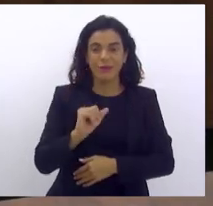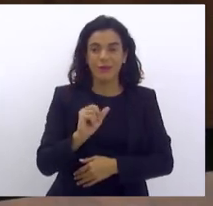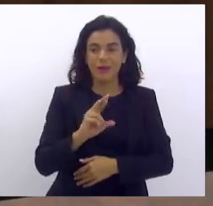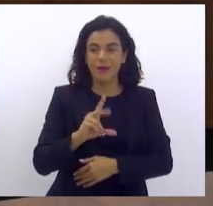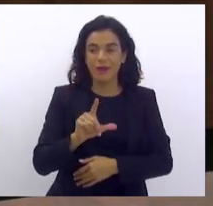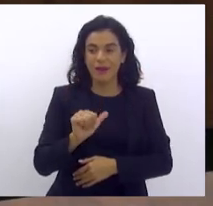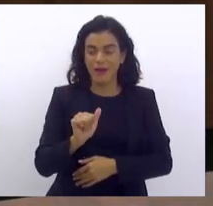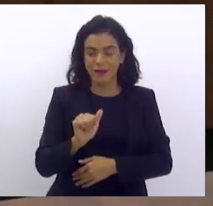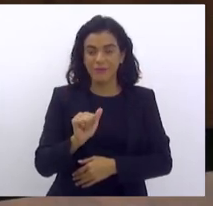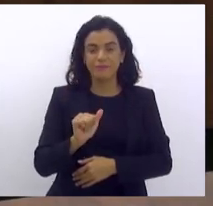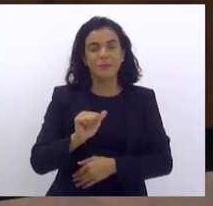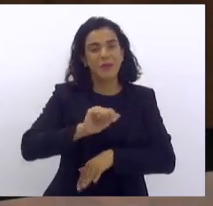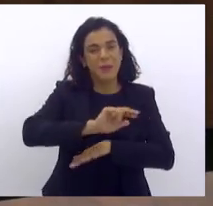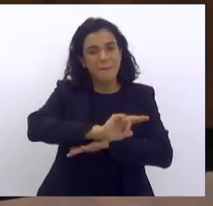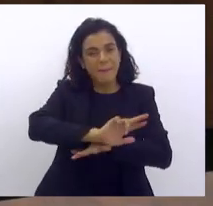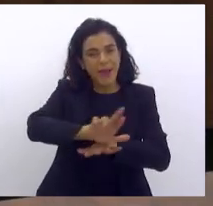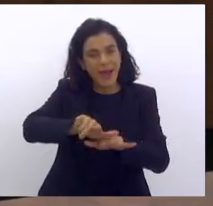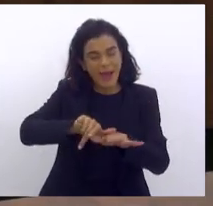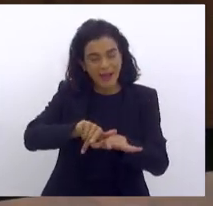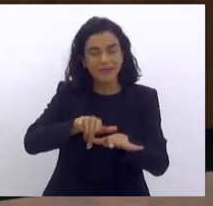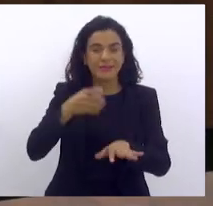e os demais deputados que